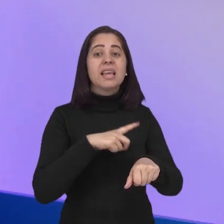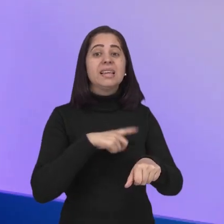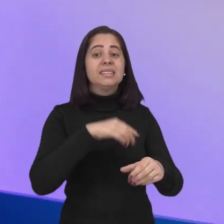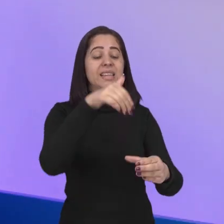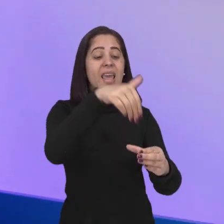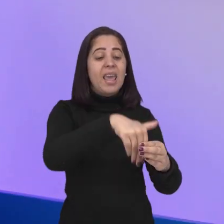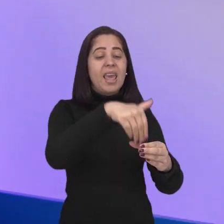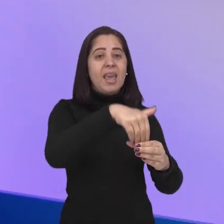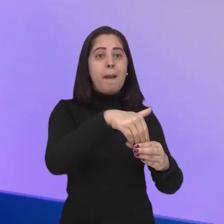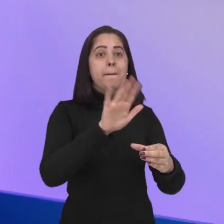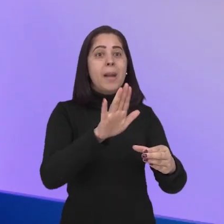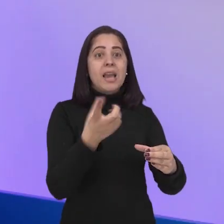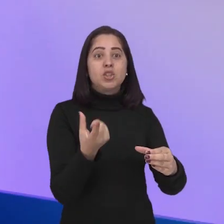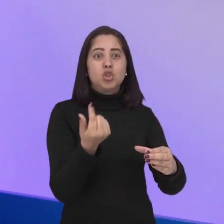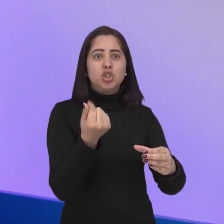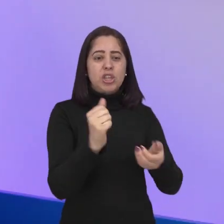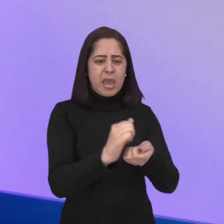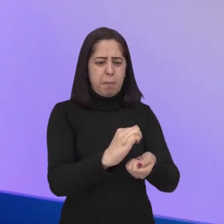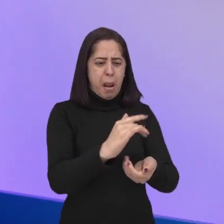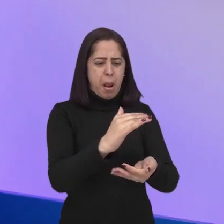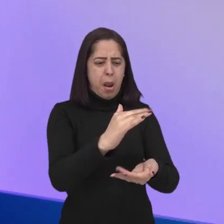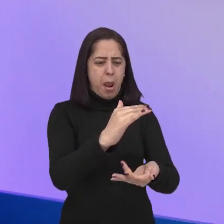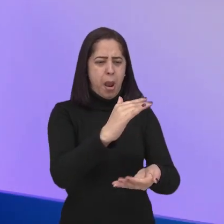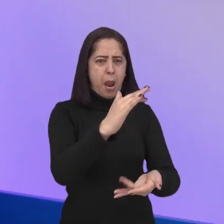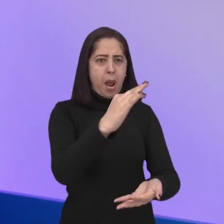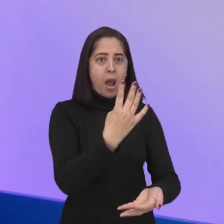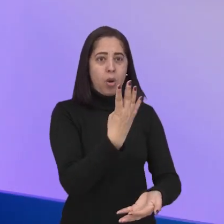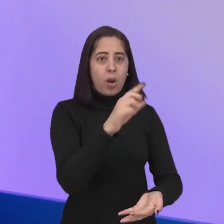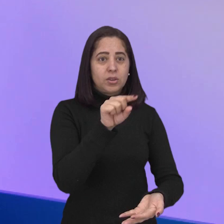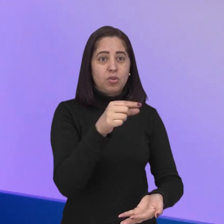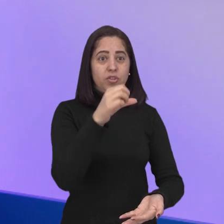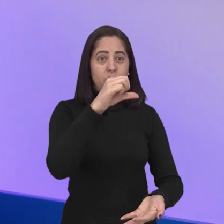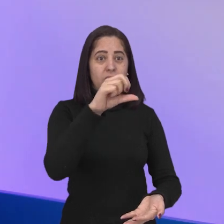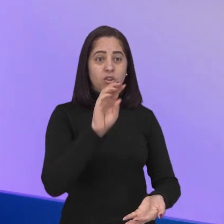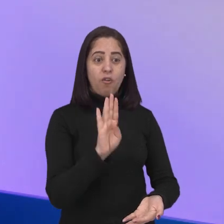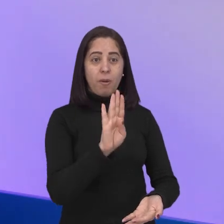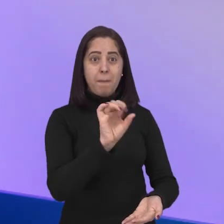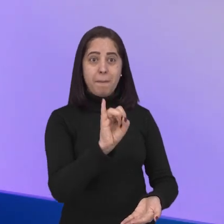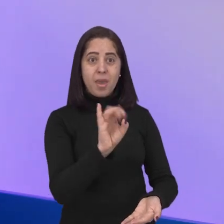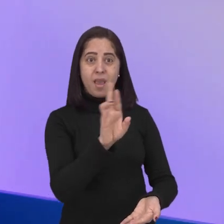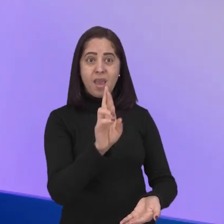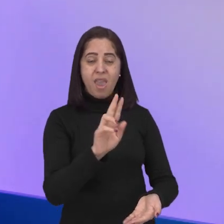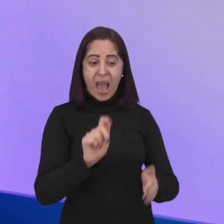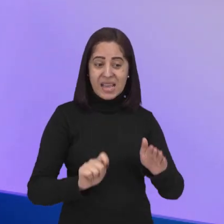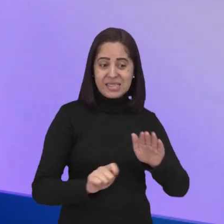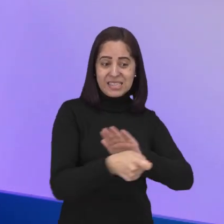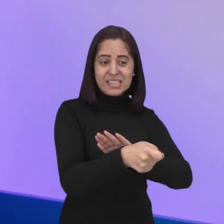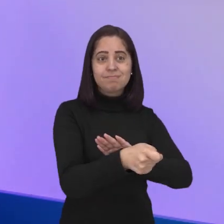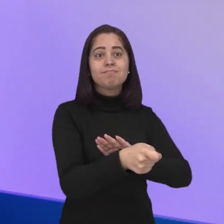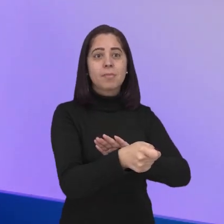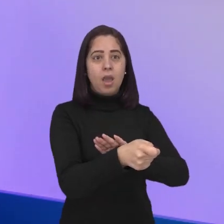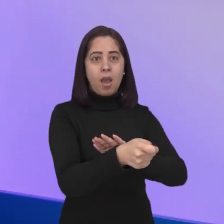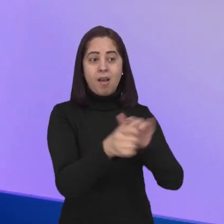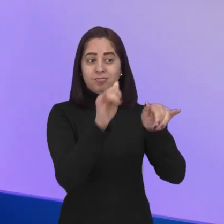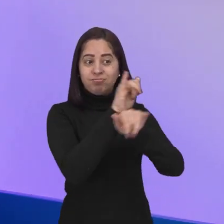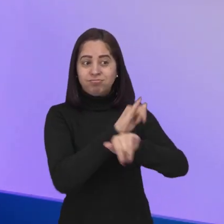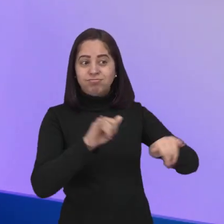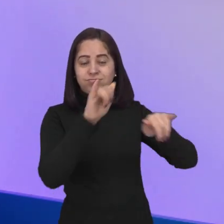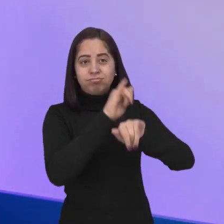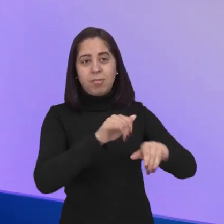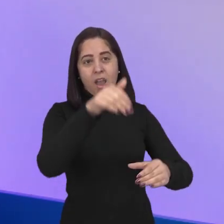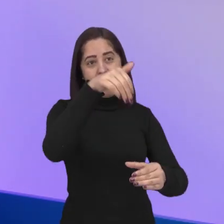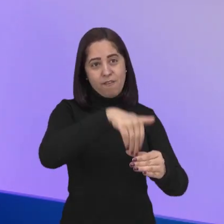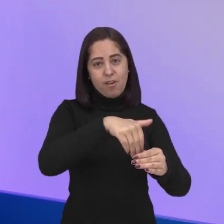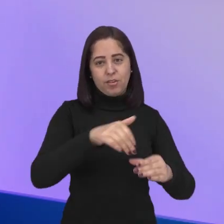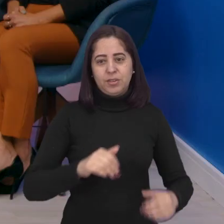com um volume tão grande de recursos públicos. 4,9 bilhões de reais serão injetados nas campanhas